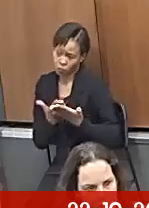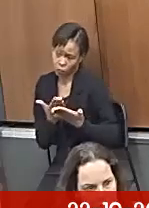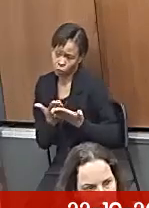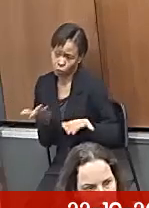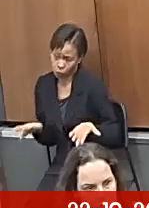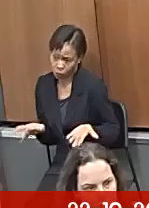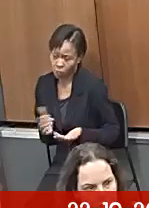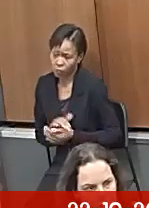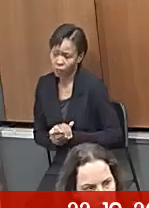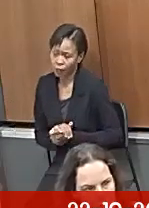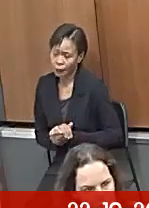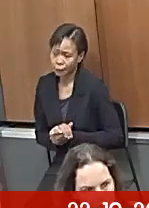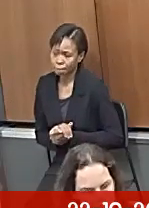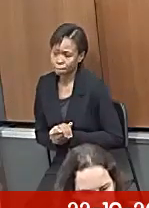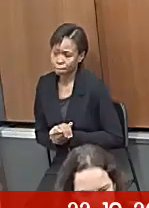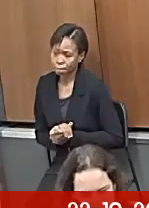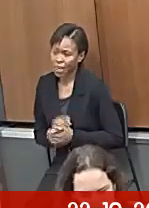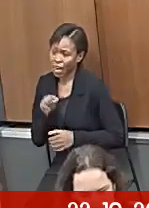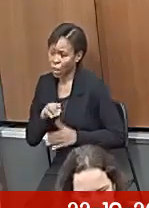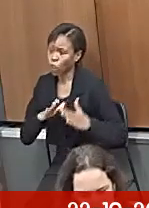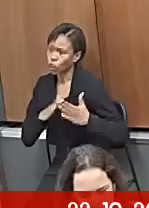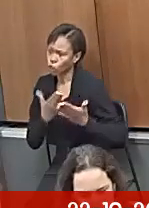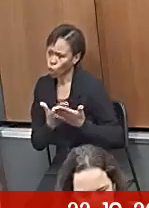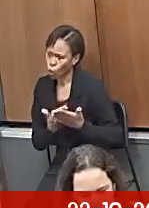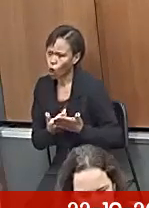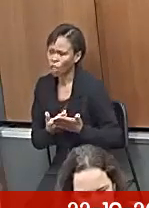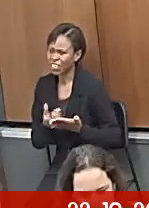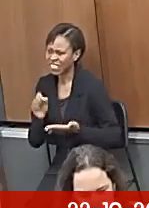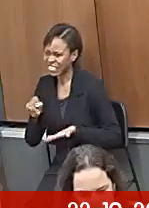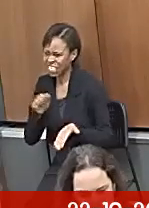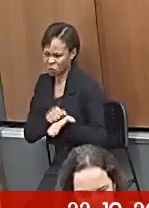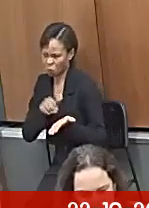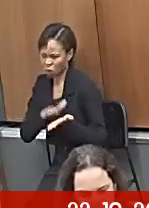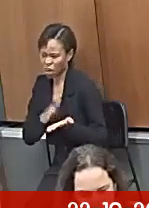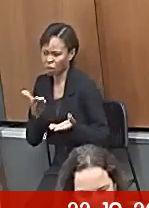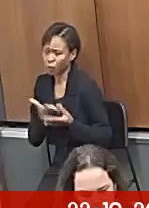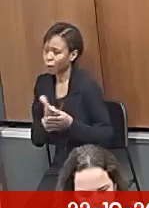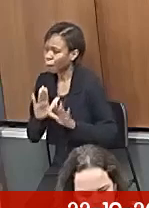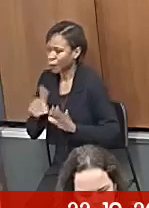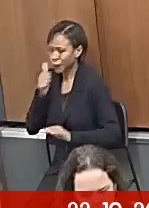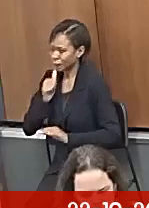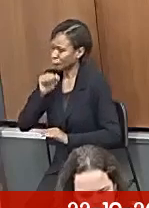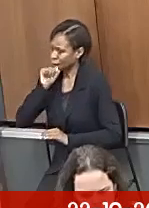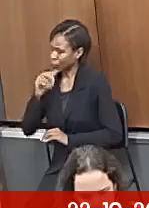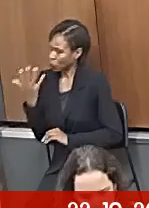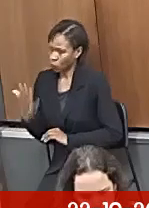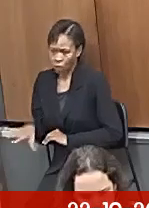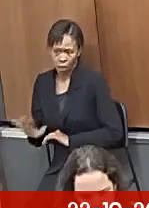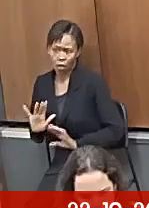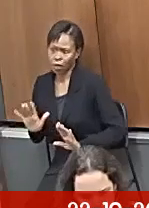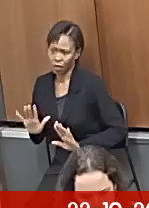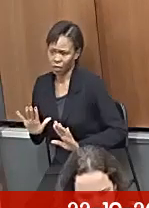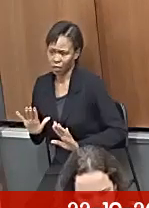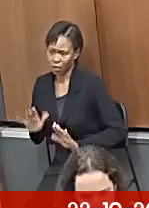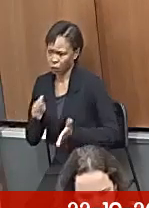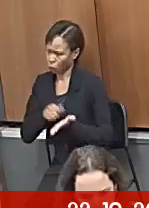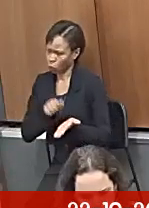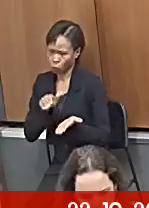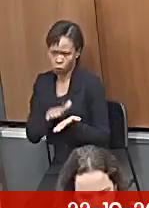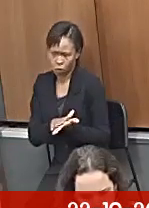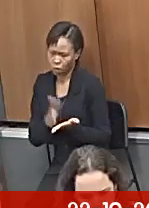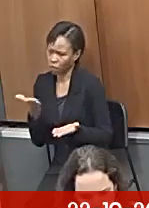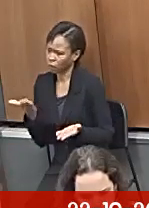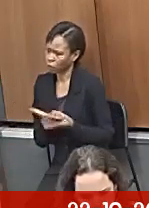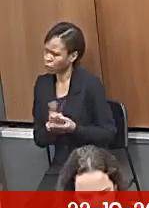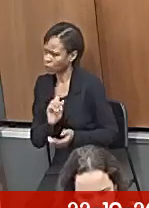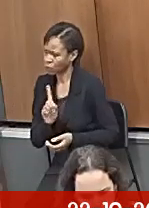e aquela escola seja punida, não é essa a intenção das mães, não é punir a escola. A nossa intenção